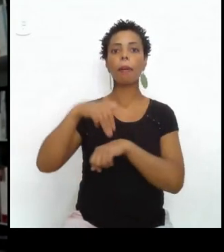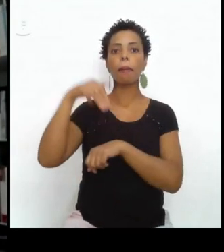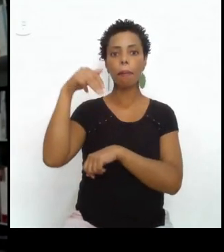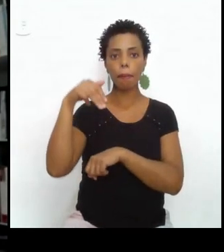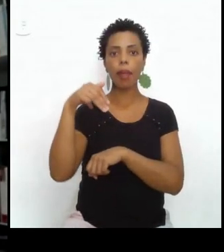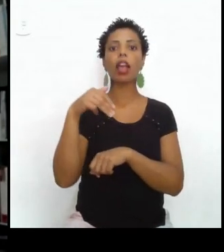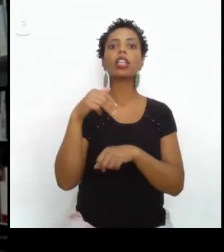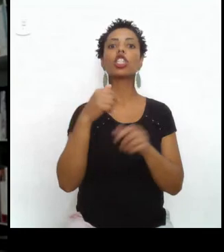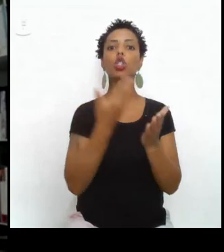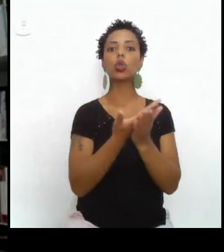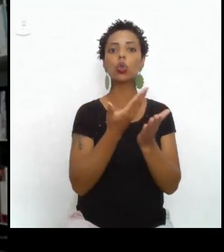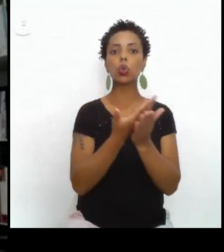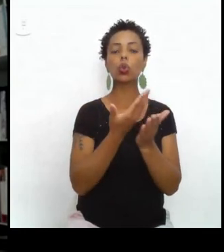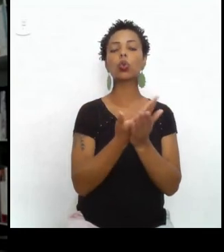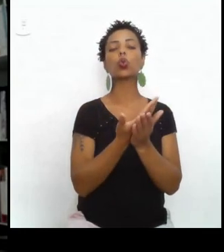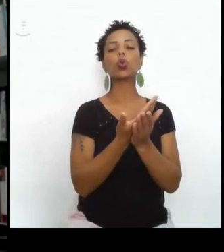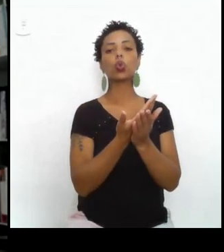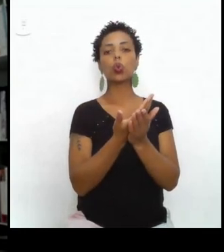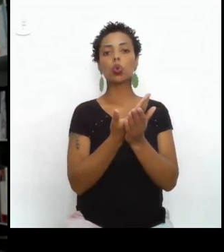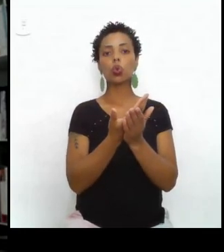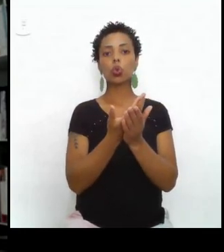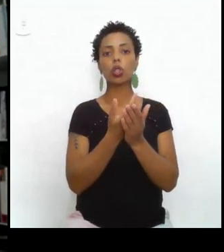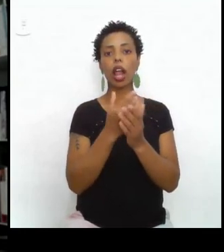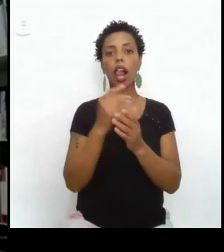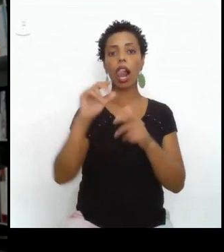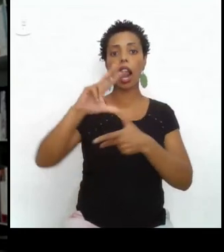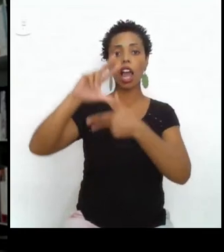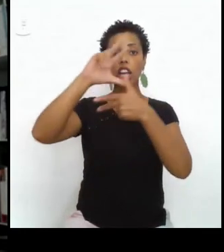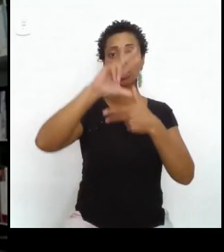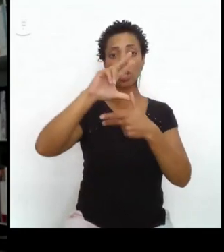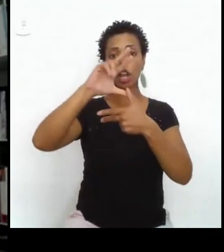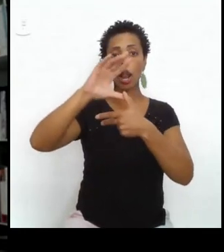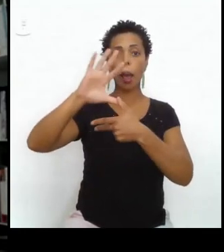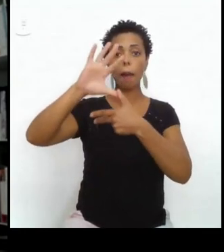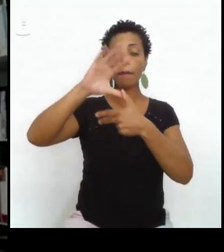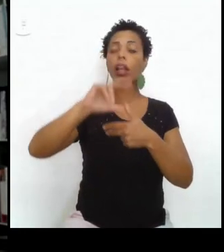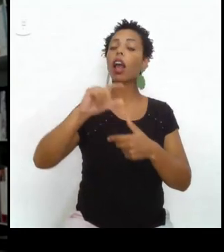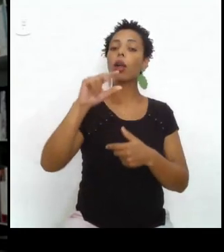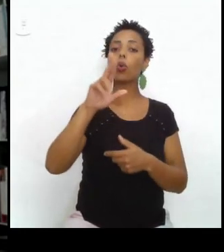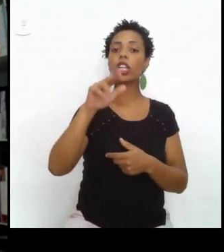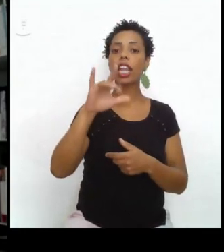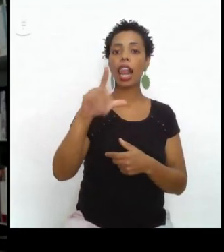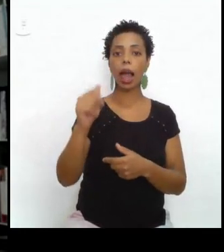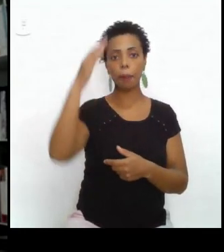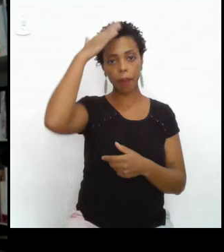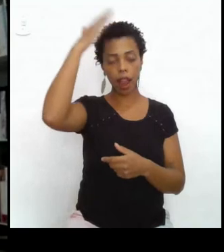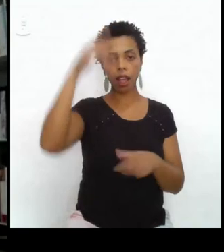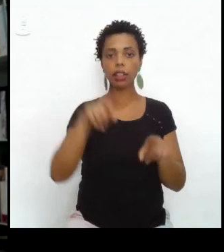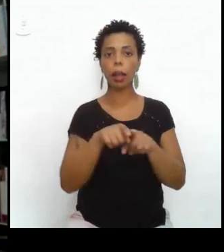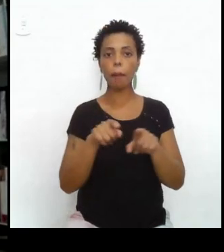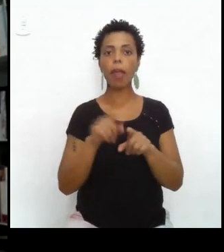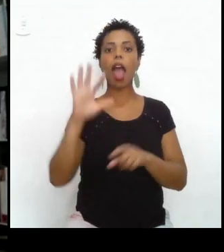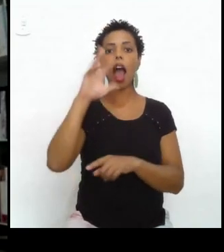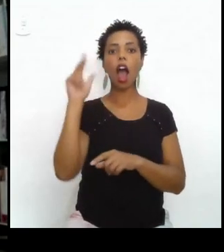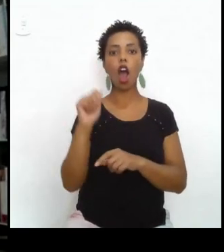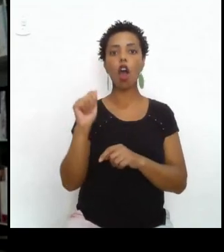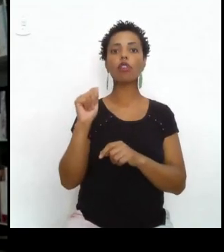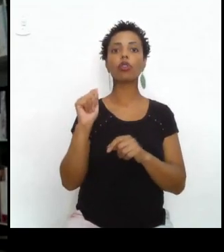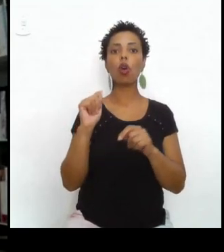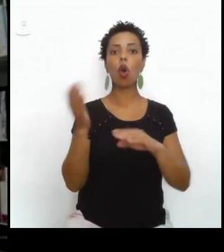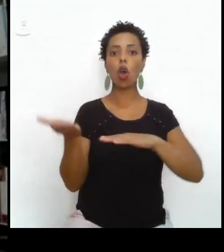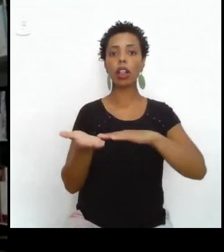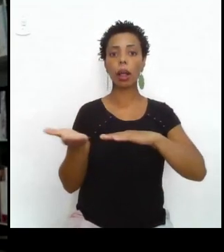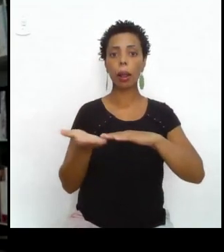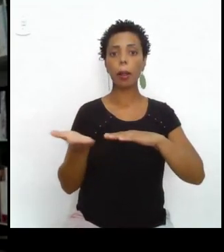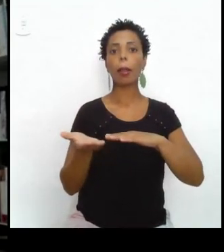Uni lá do Paraná especialista em artes plásticas e contemporaneidade pela UFMG e graduado em Ciências da Computação